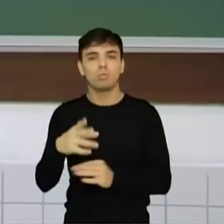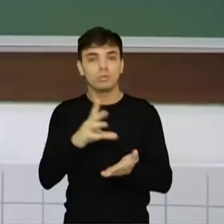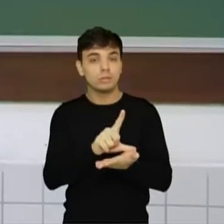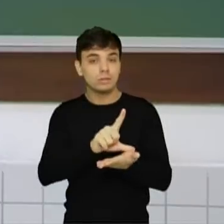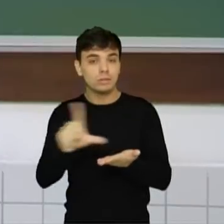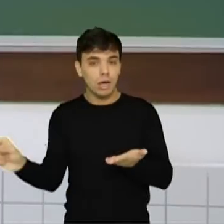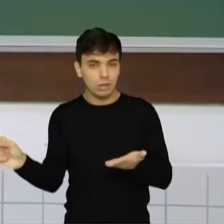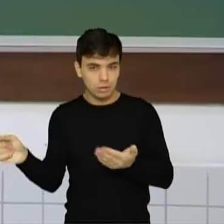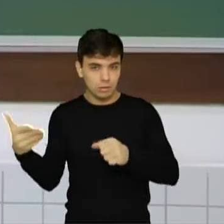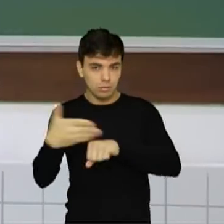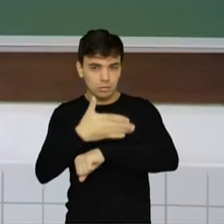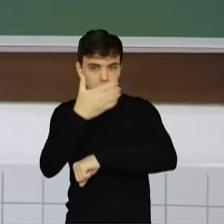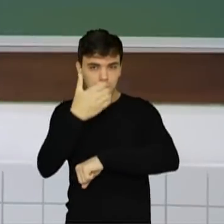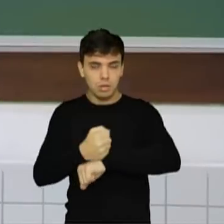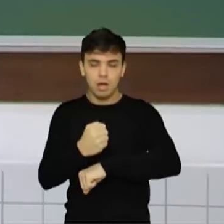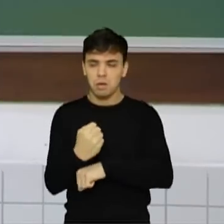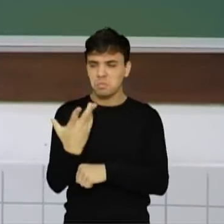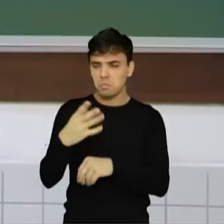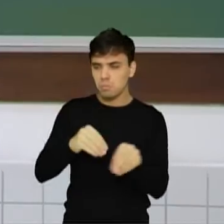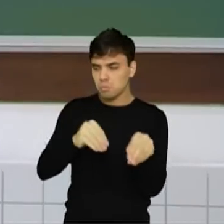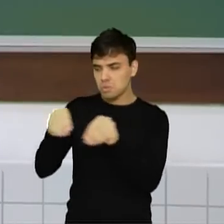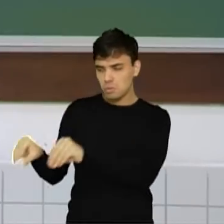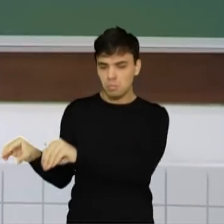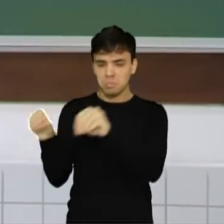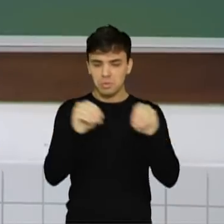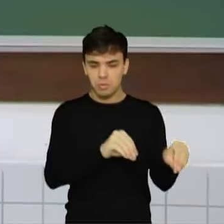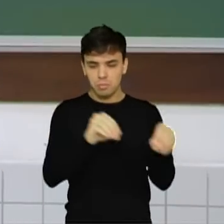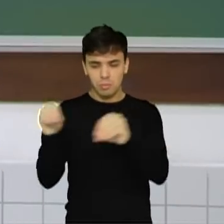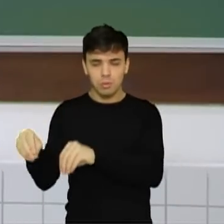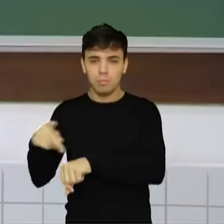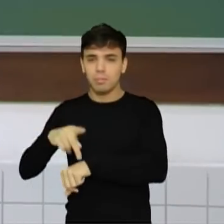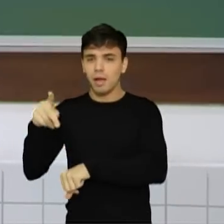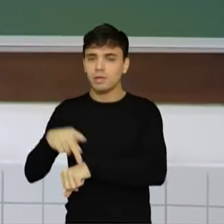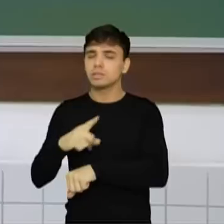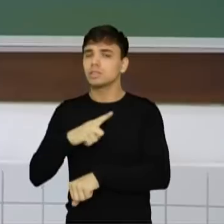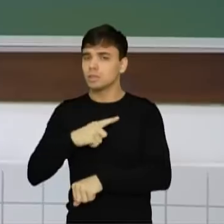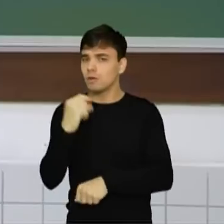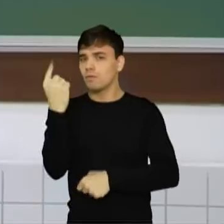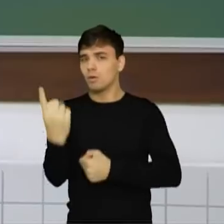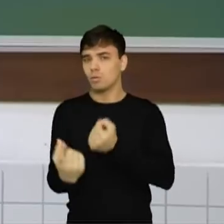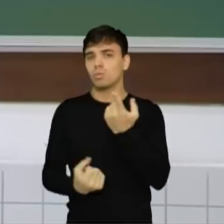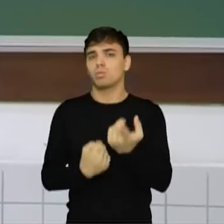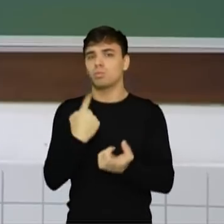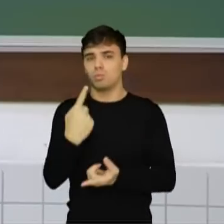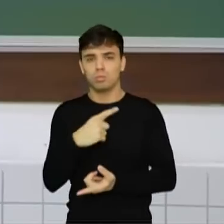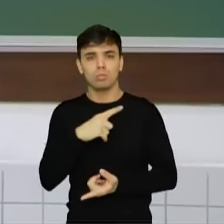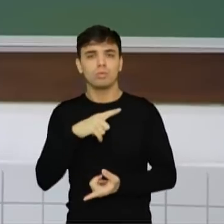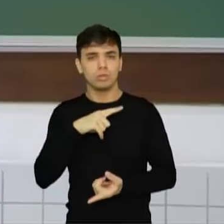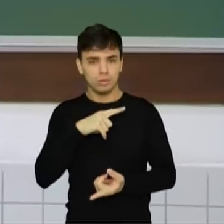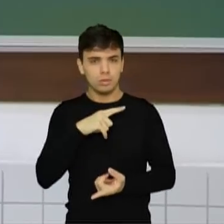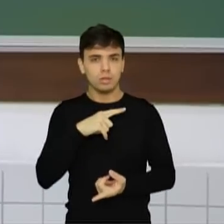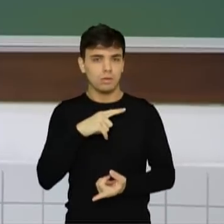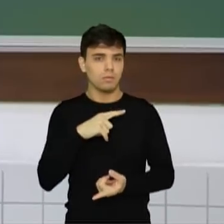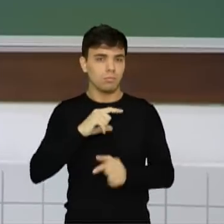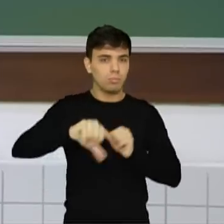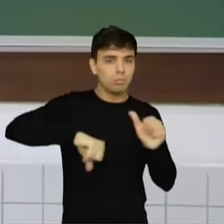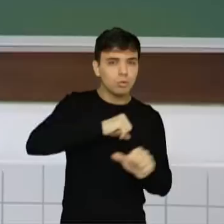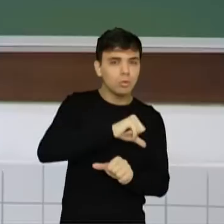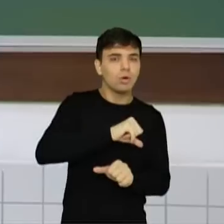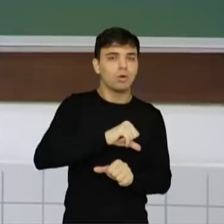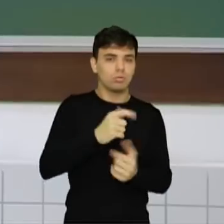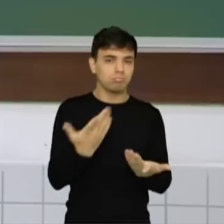para Moçambique, alguns foram para Angola, outros foram para Portugal. Eles tiveram até alguns que tiveram cargos de governo nessas outras colônias